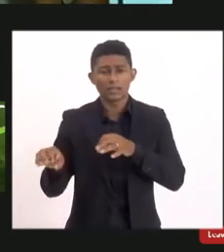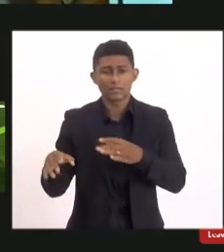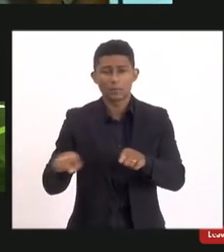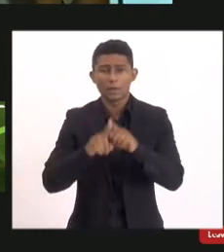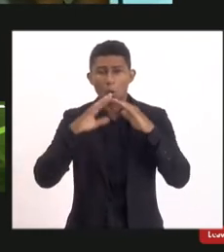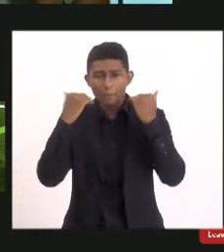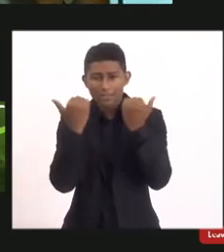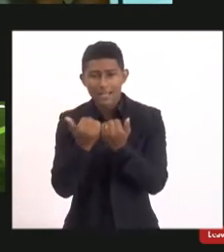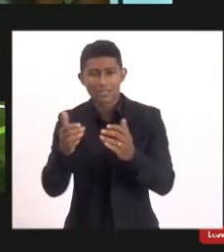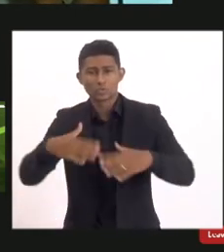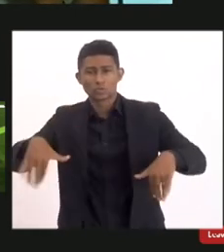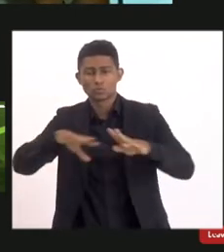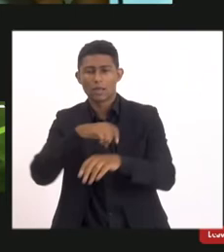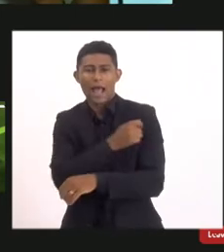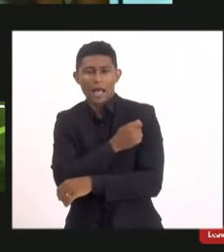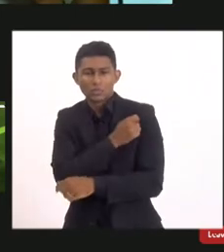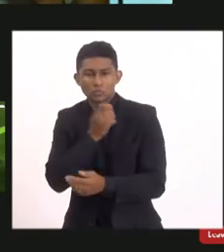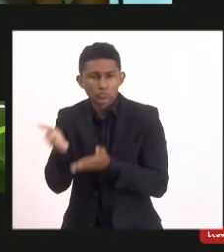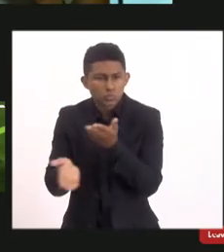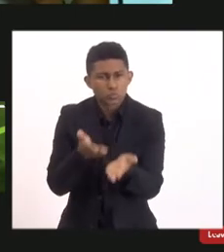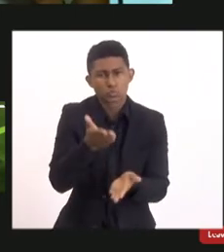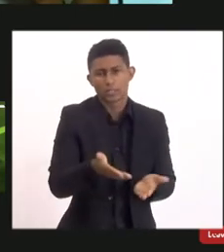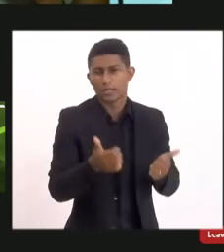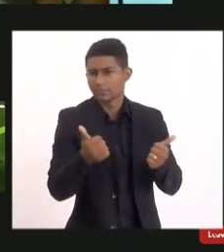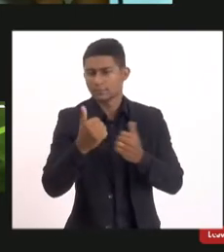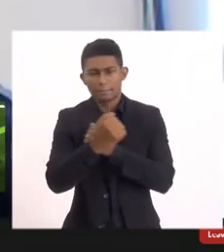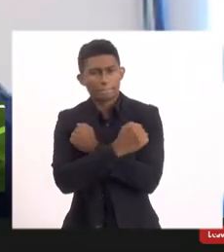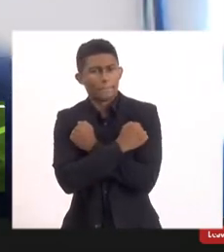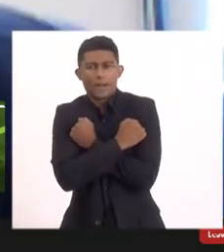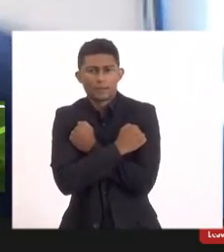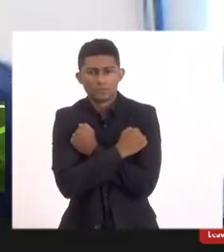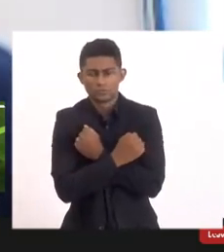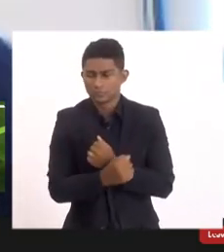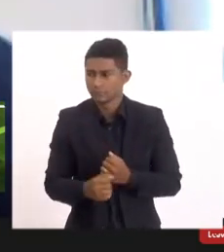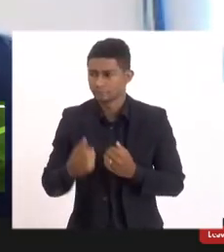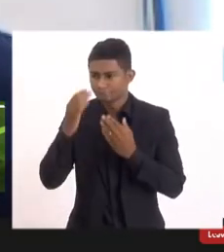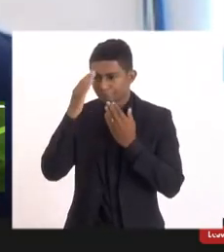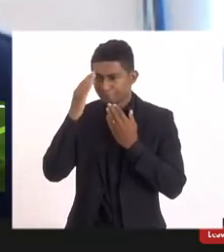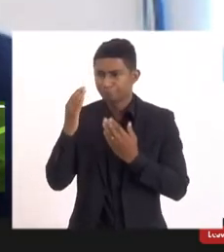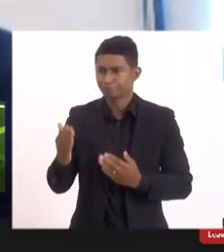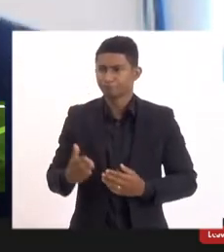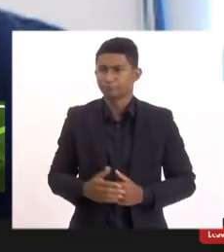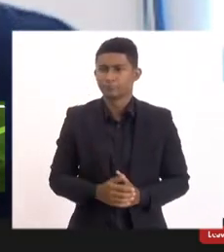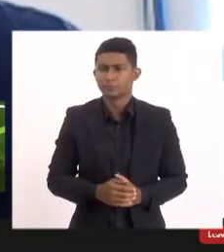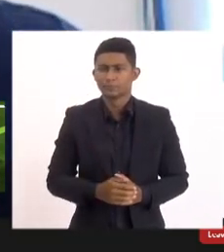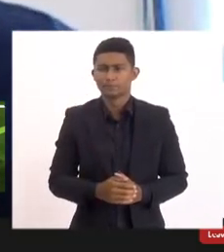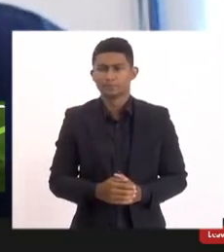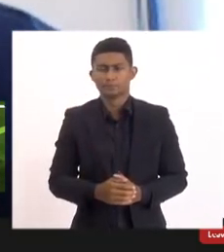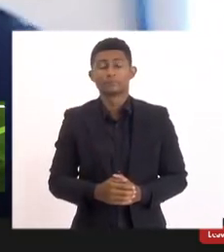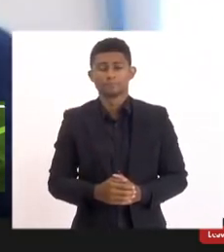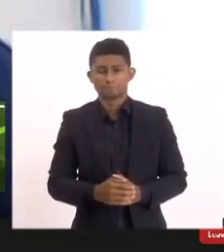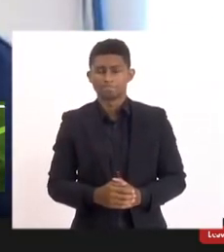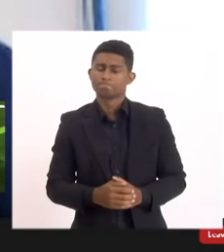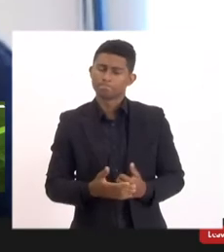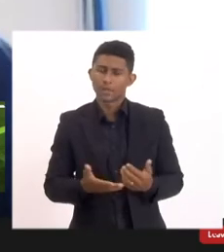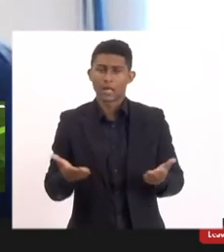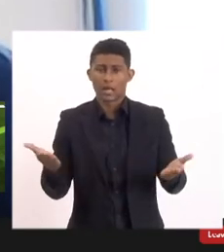Um abraço. Obrigado, vereador, professor Túlio. Bom, vamos agora retomar